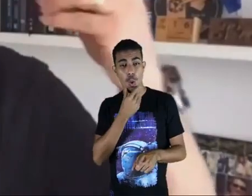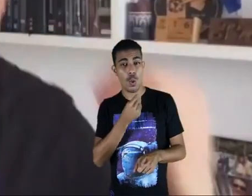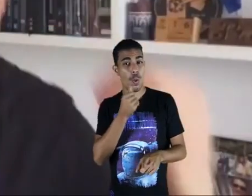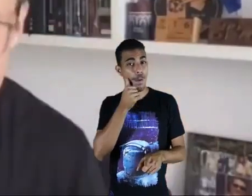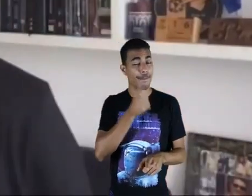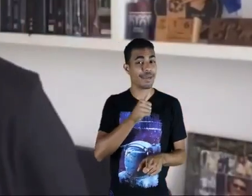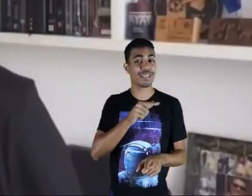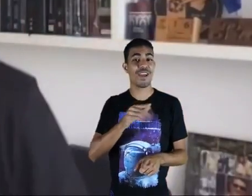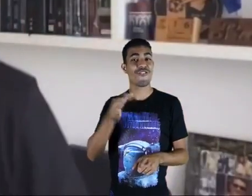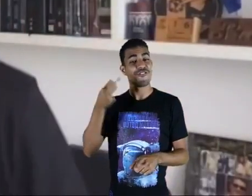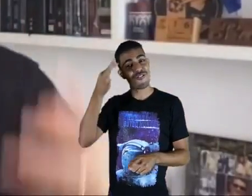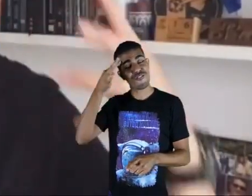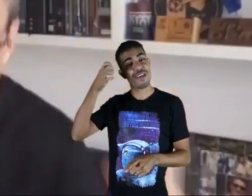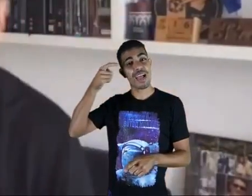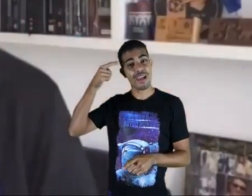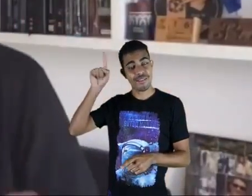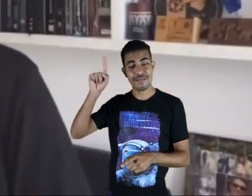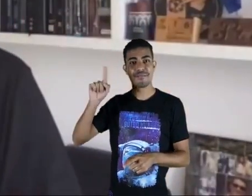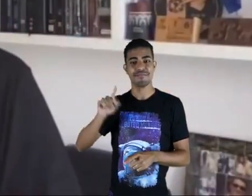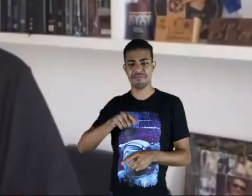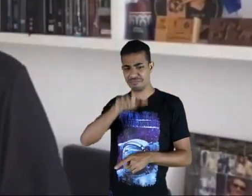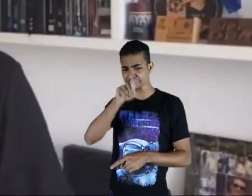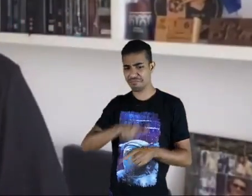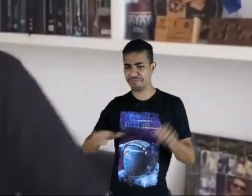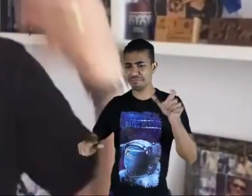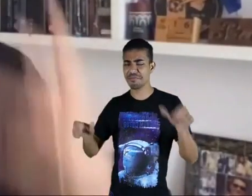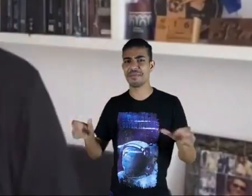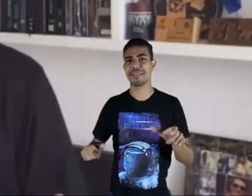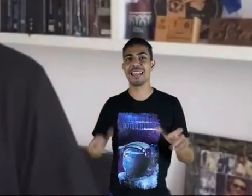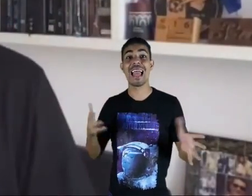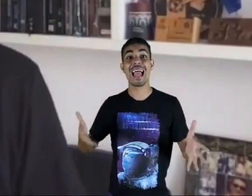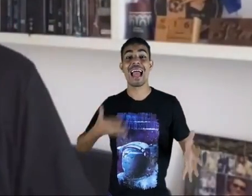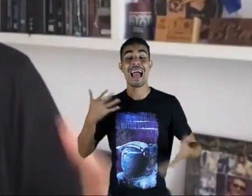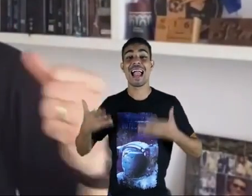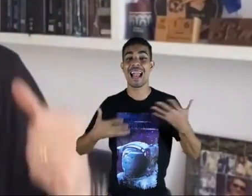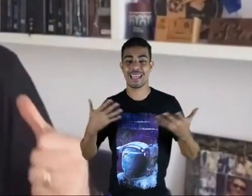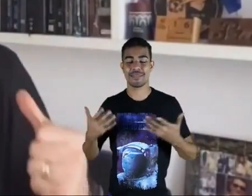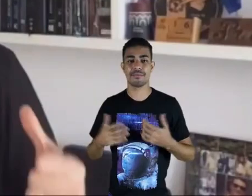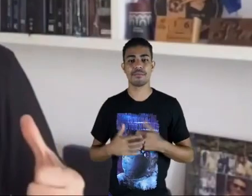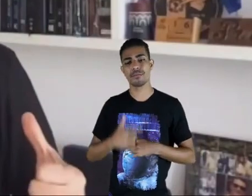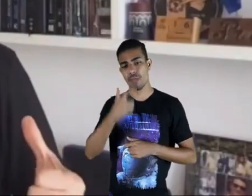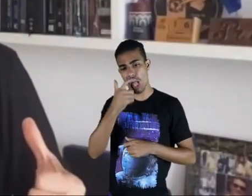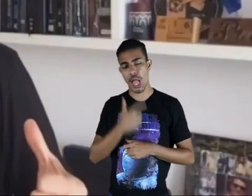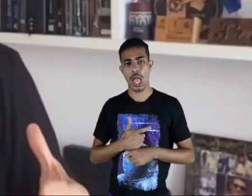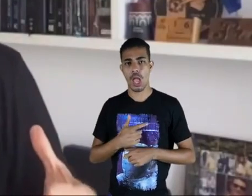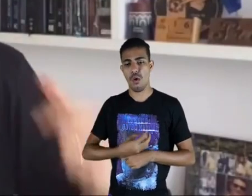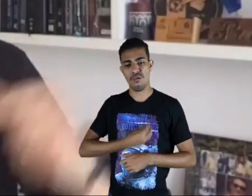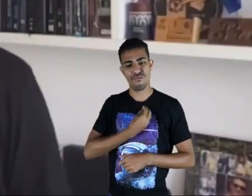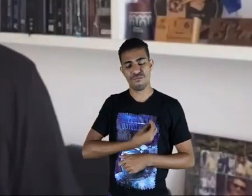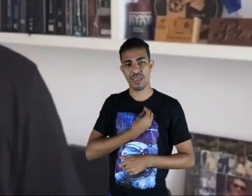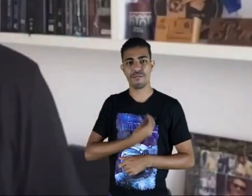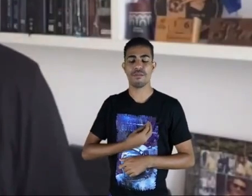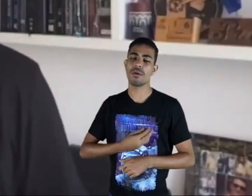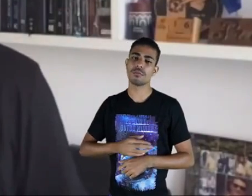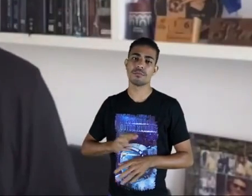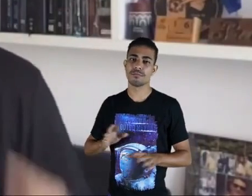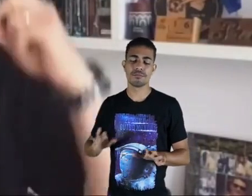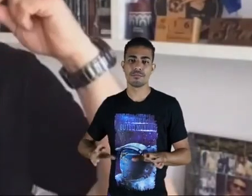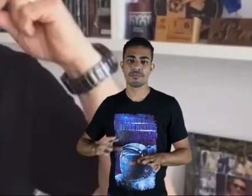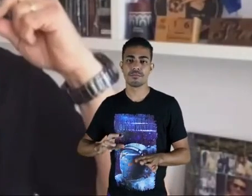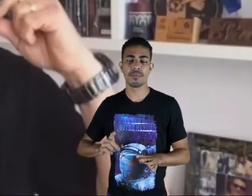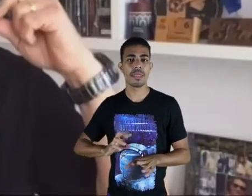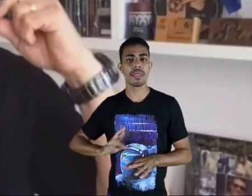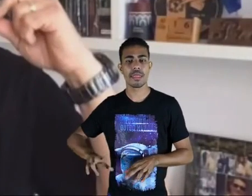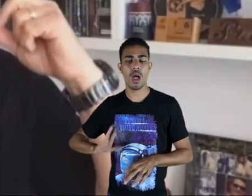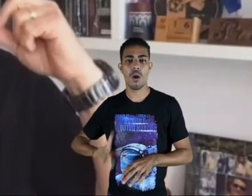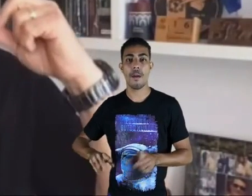de rapazes de fé, da galera de fé. Gente, que eu não vivo neste mundo,